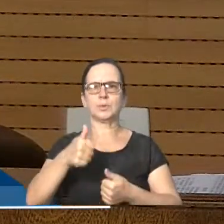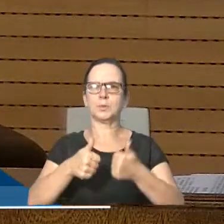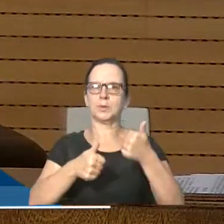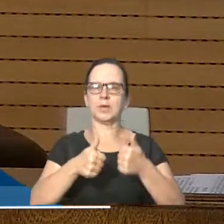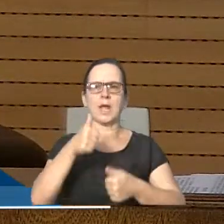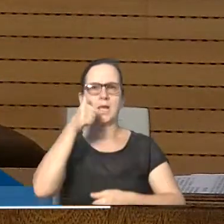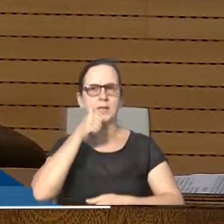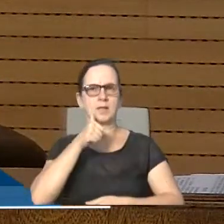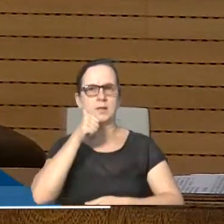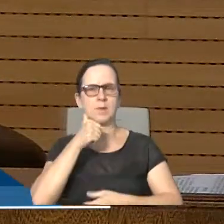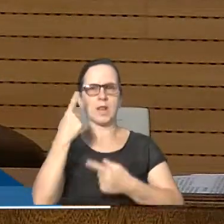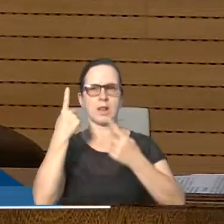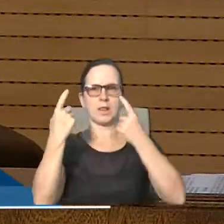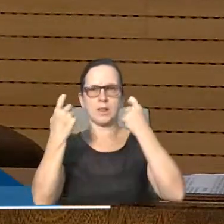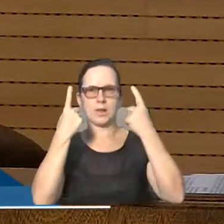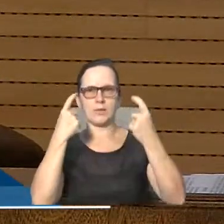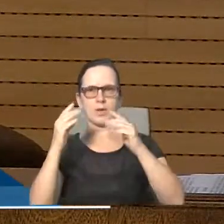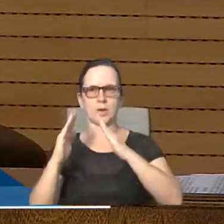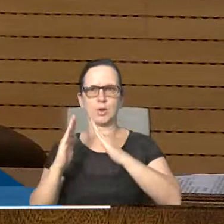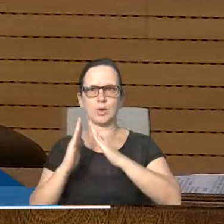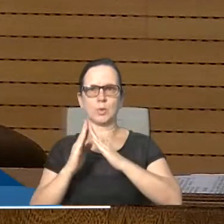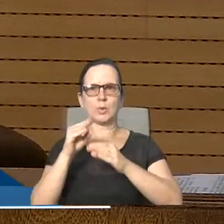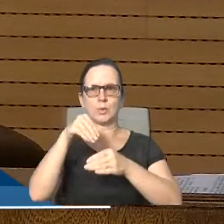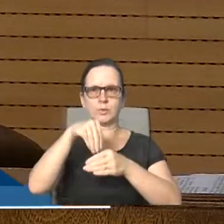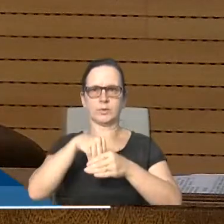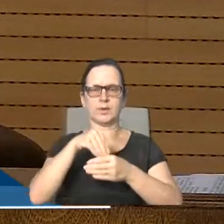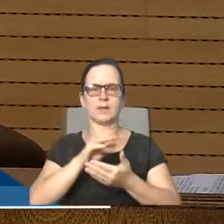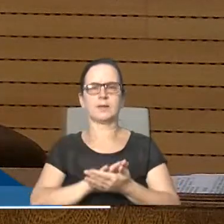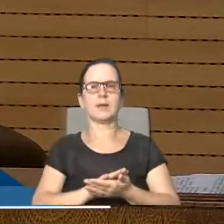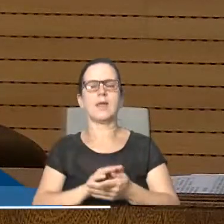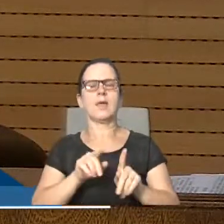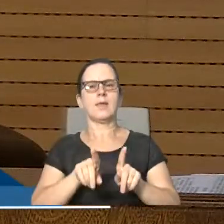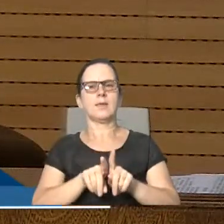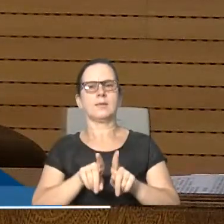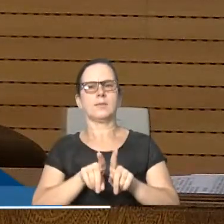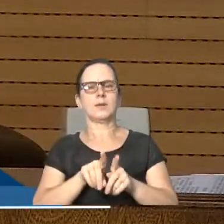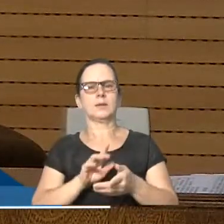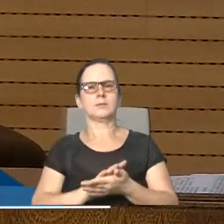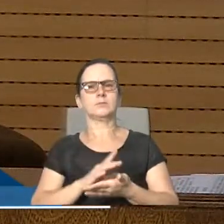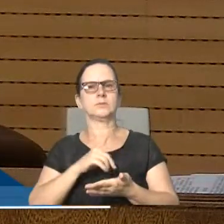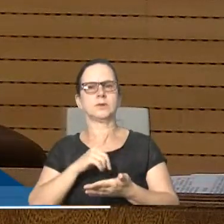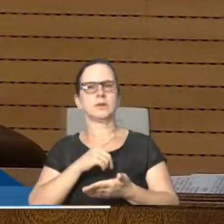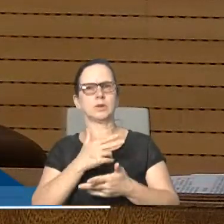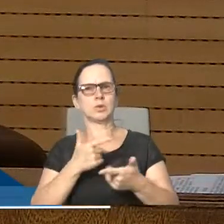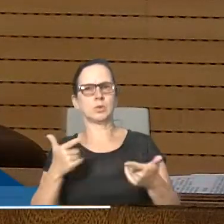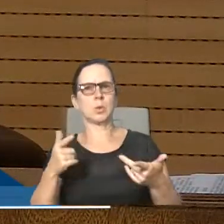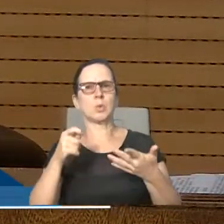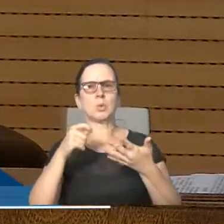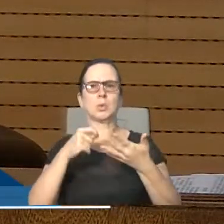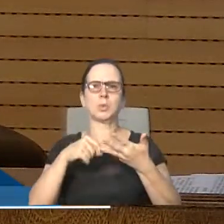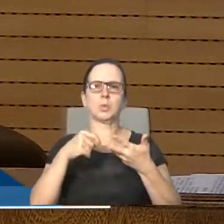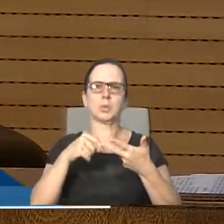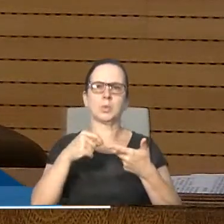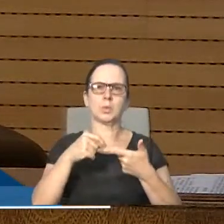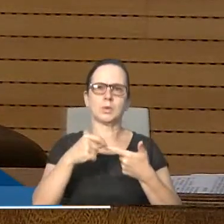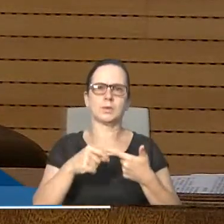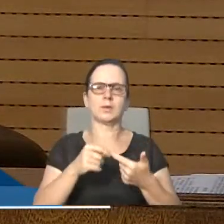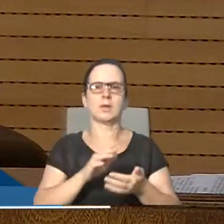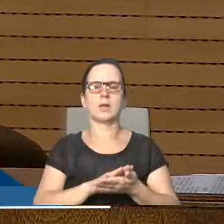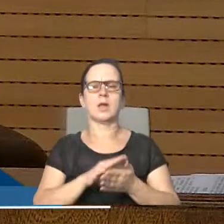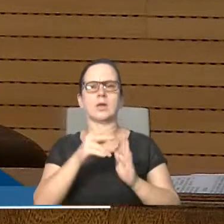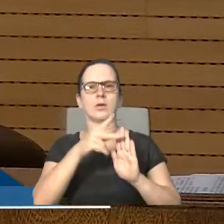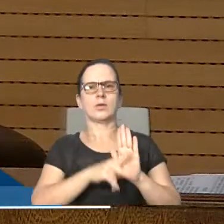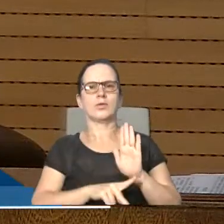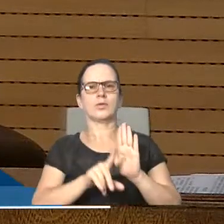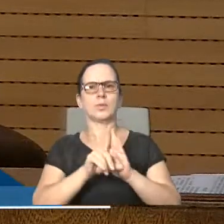às mulheres vítimas de violência doméstica. Por outro giro, devem ainda ter consideradas outras questões relativas aos